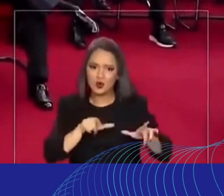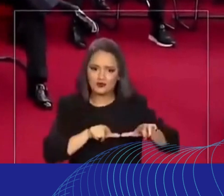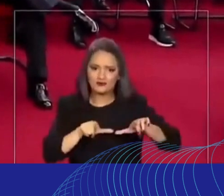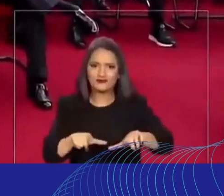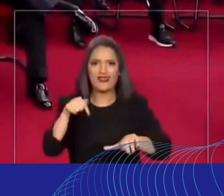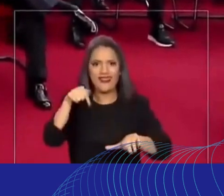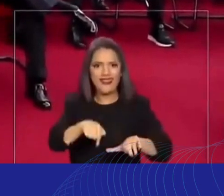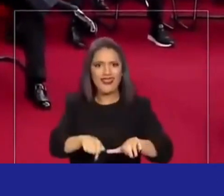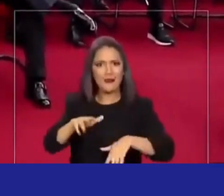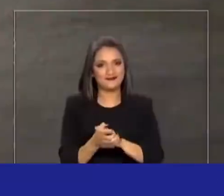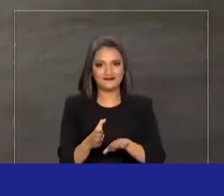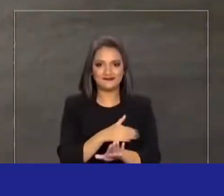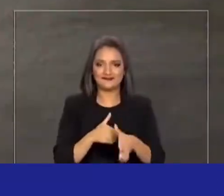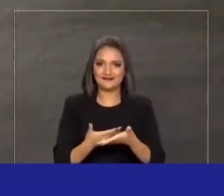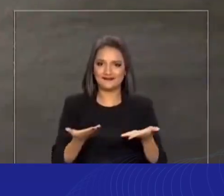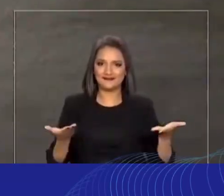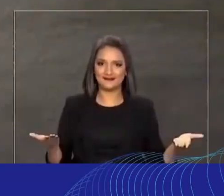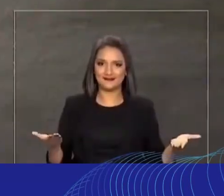diploma.